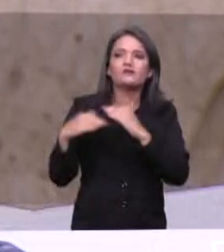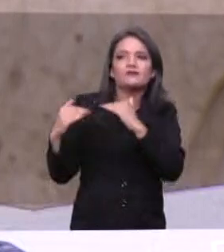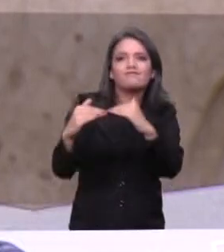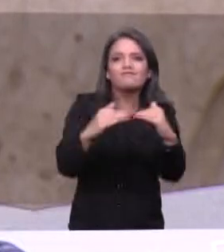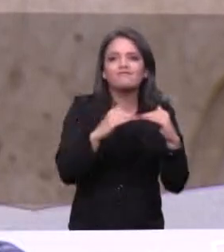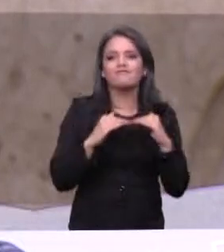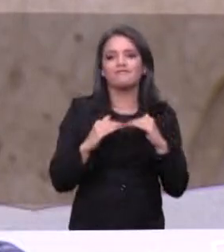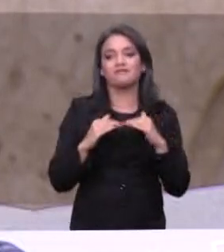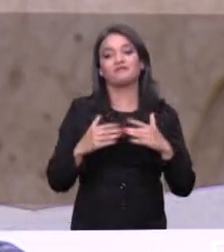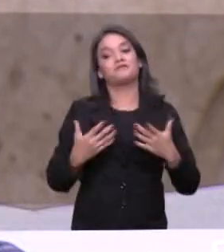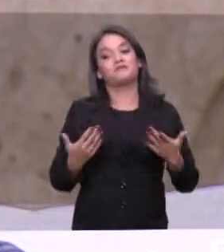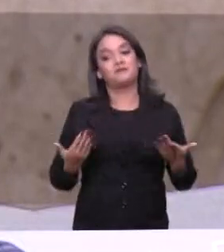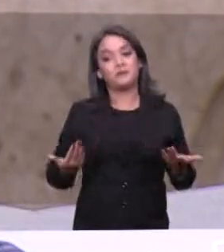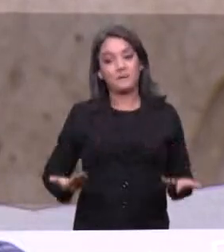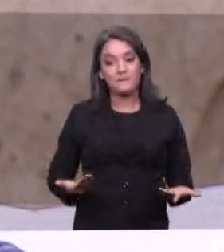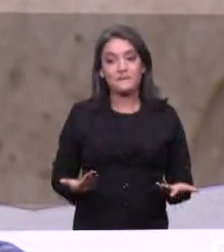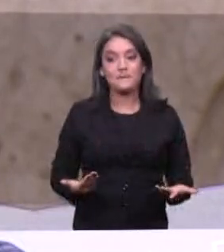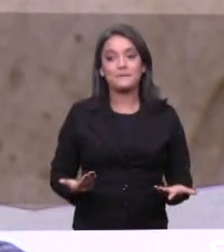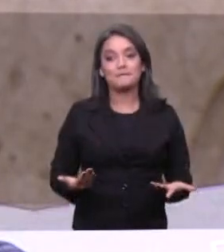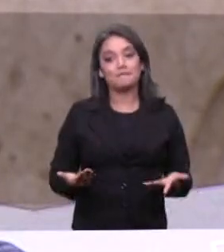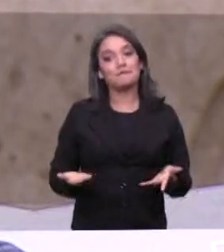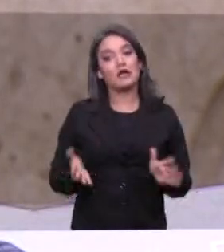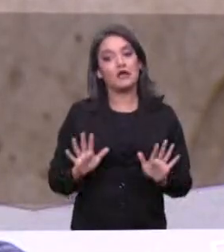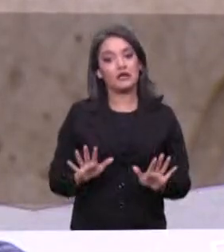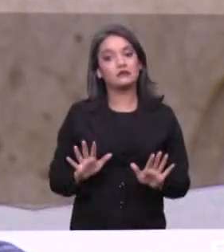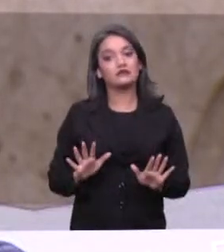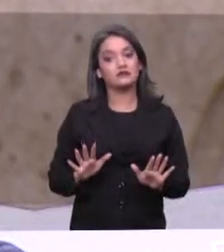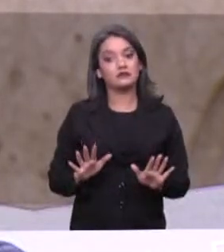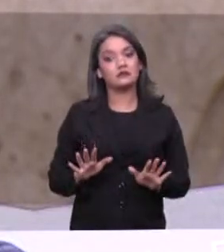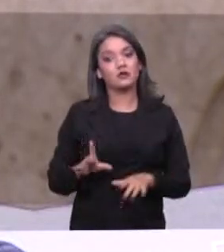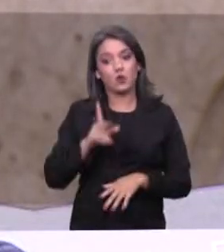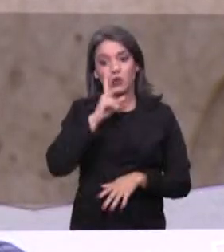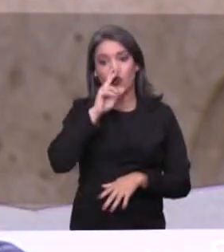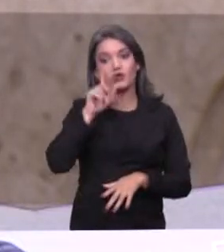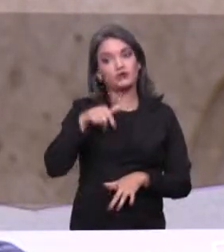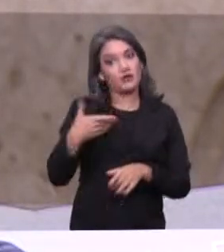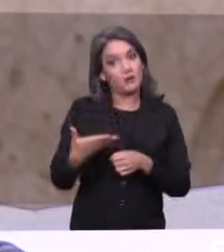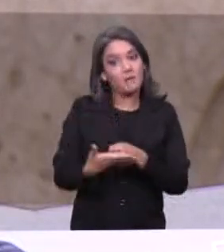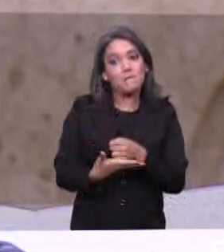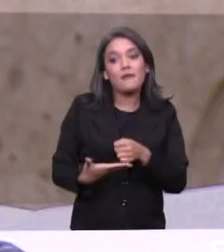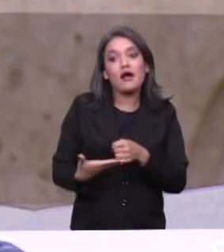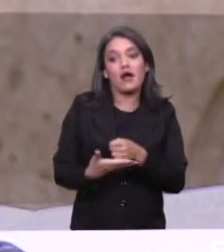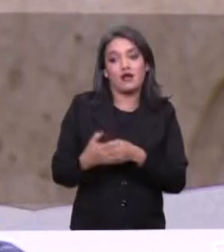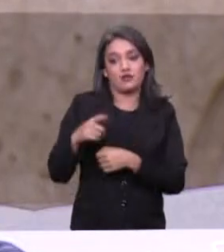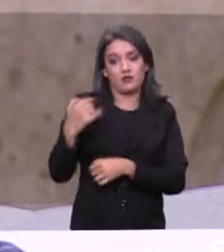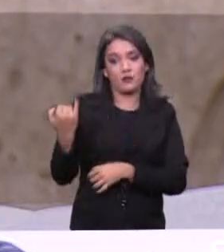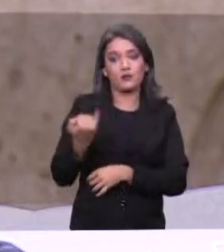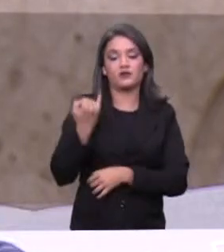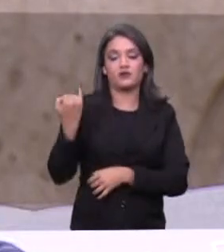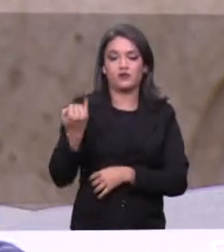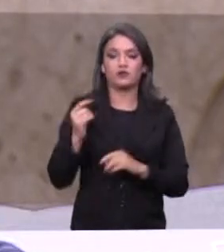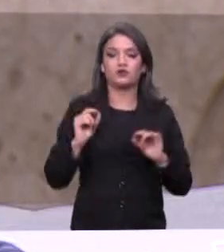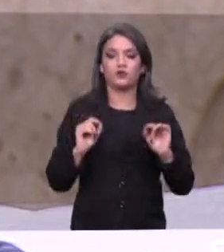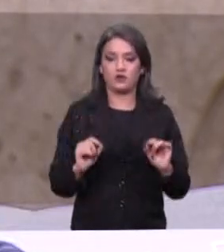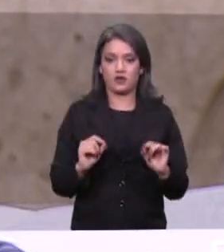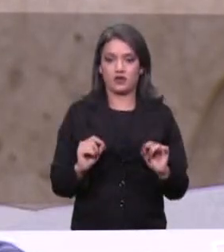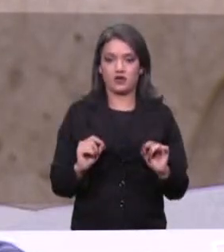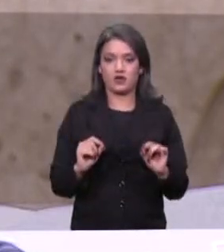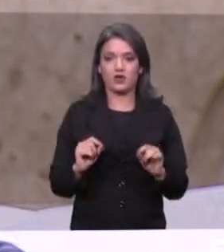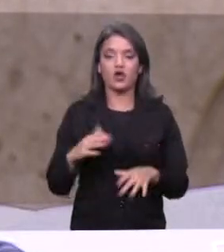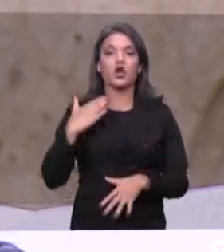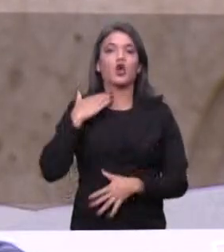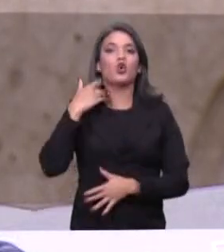louvada. Mas eu penso também que é uma questão básica e essencial. O Instituto do Juiz